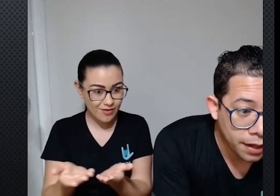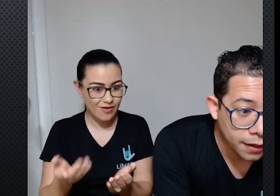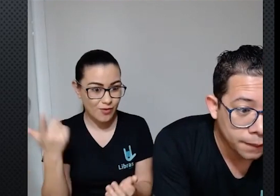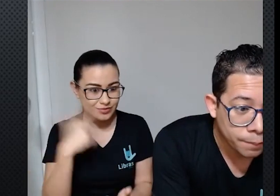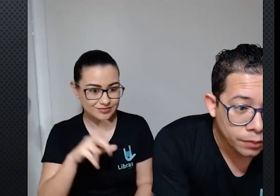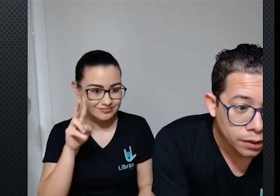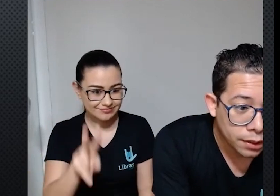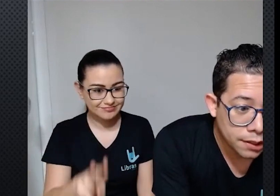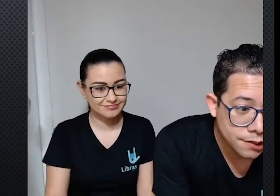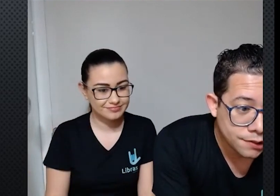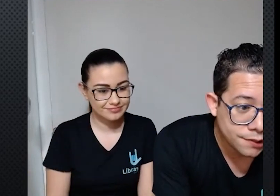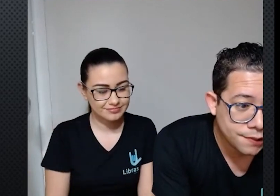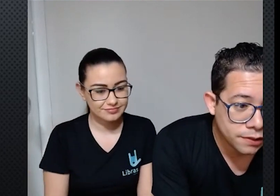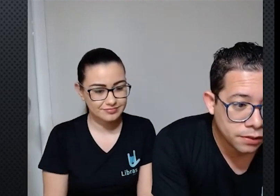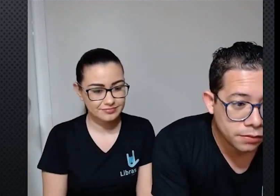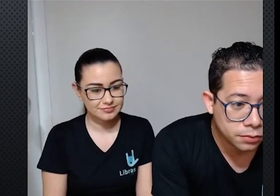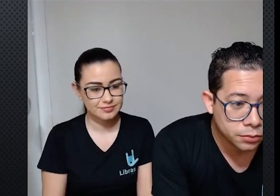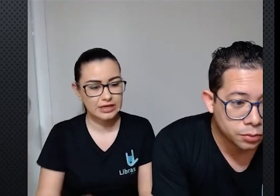Muito bem.